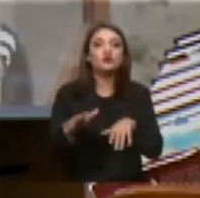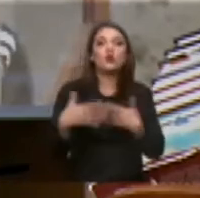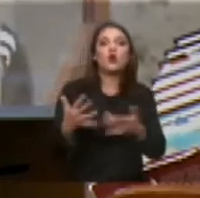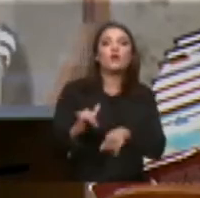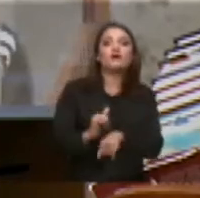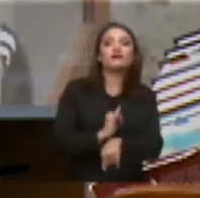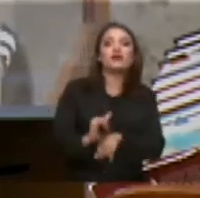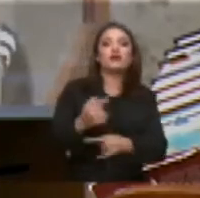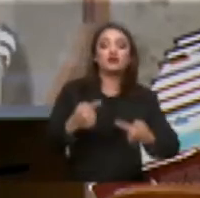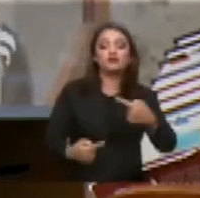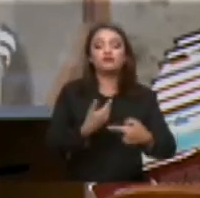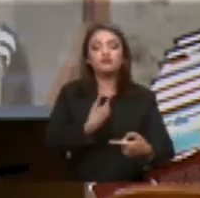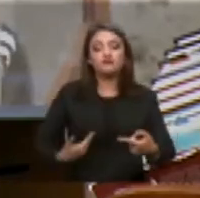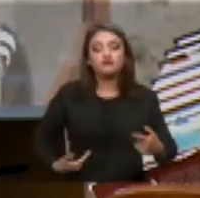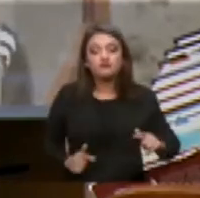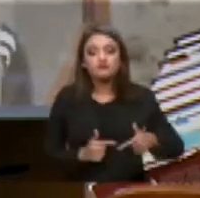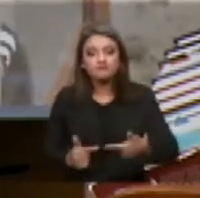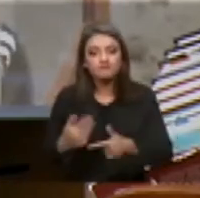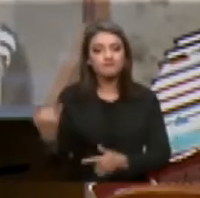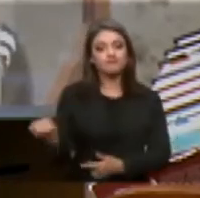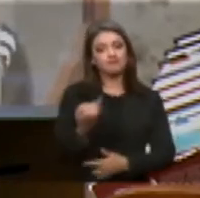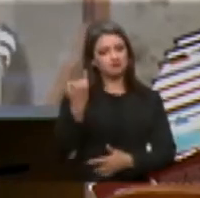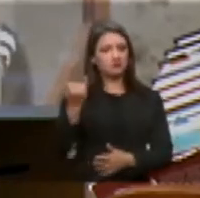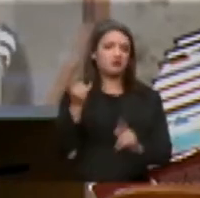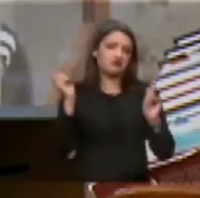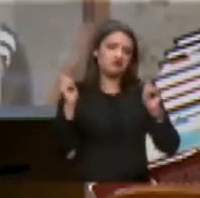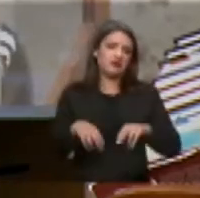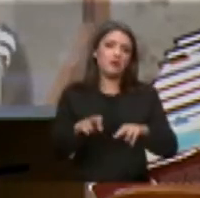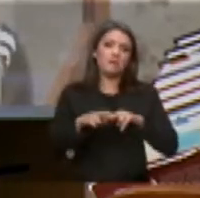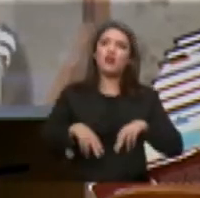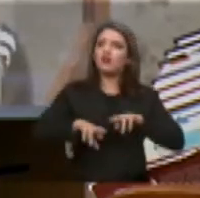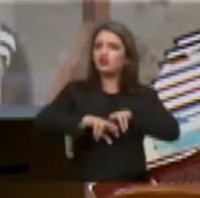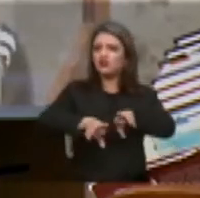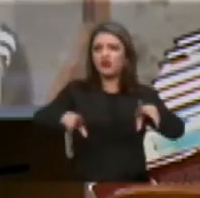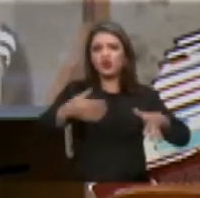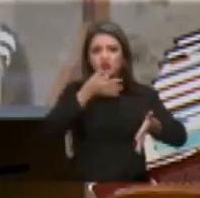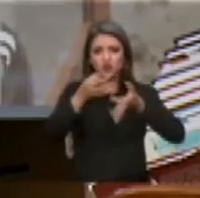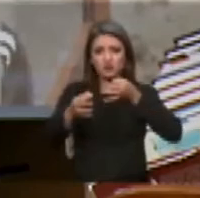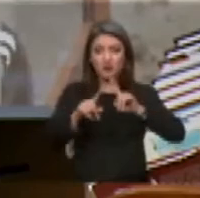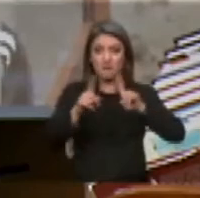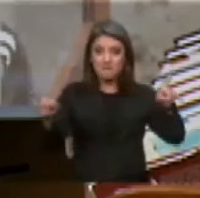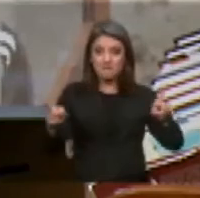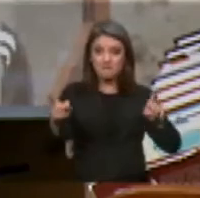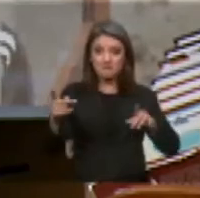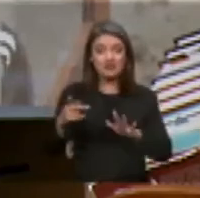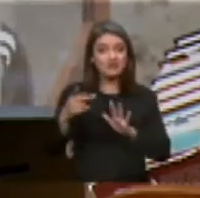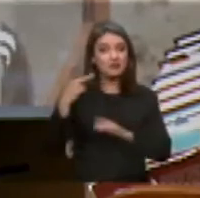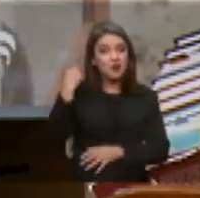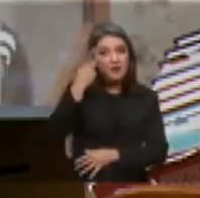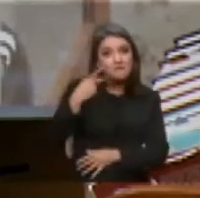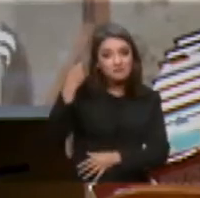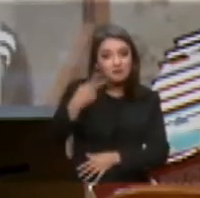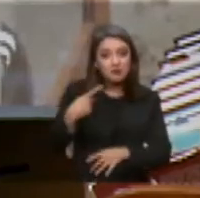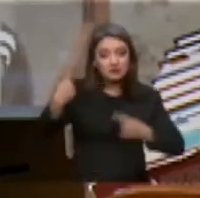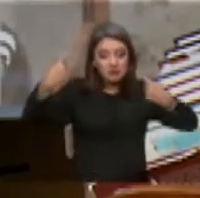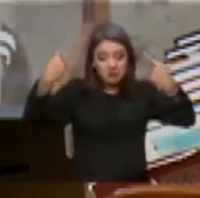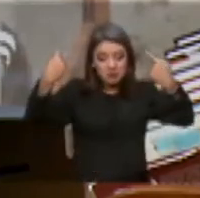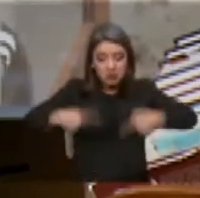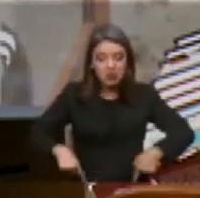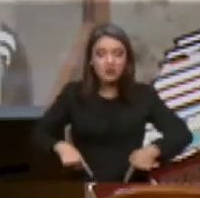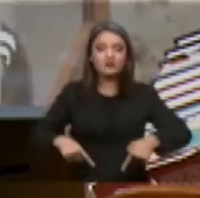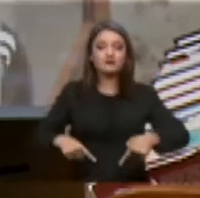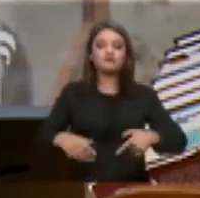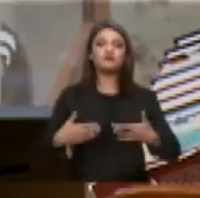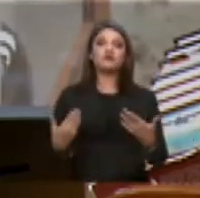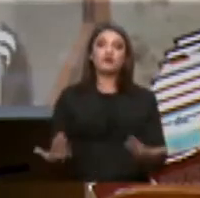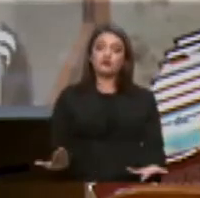são salutares e indicativas de um sadio pluralismo constitucional. Mas o embate político, salvo quando configurar a evidente